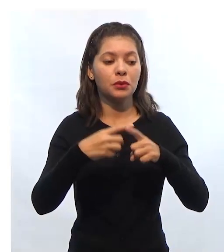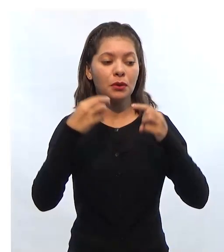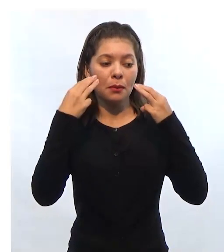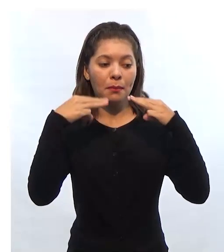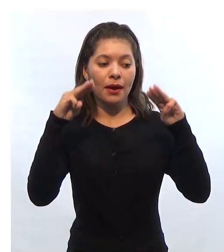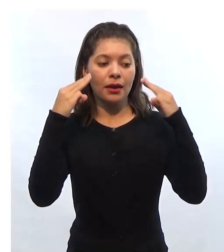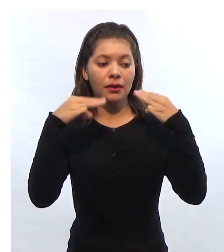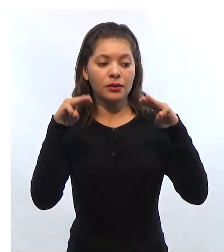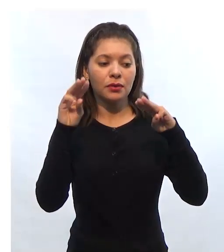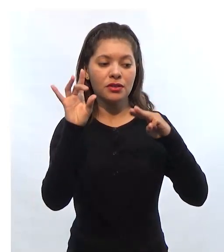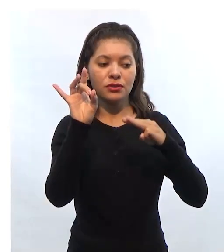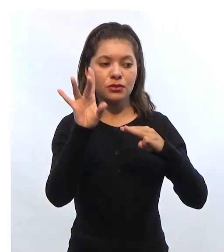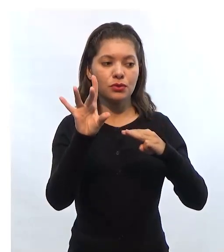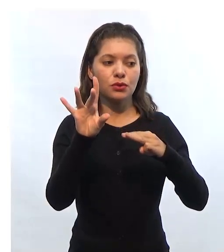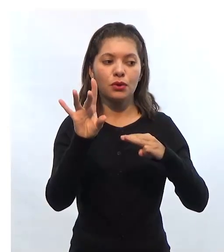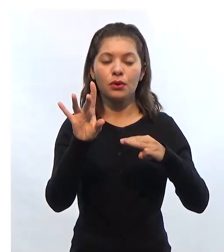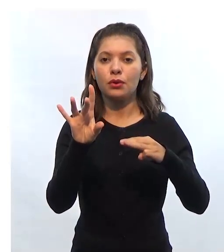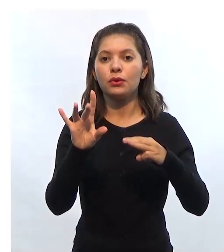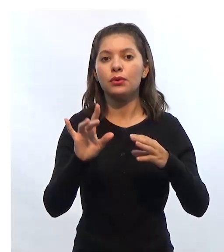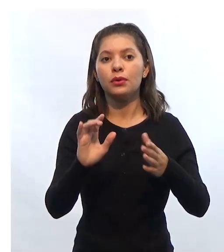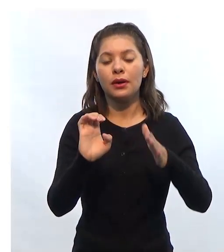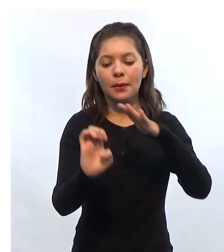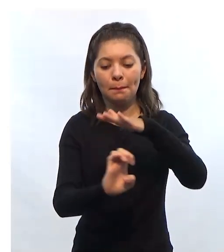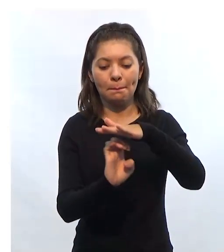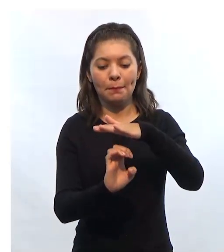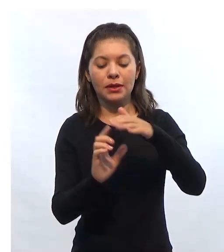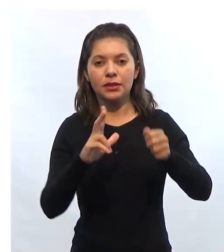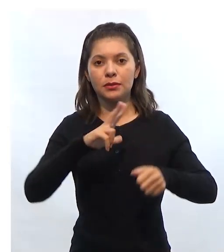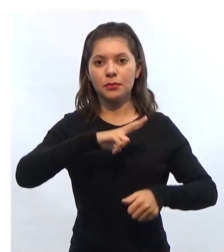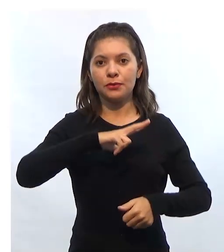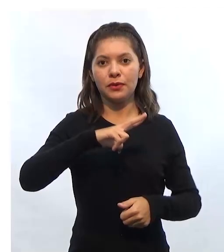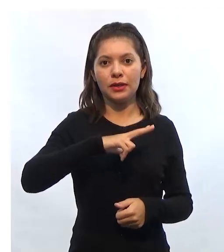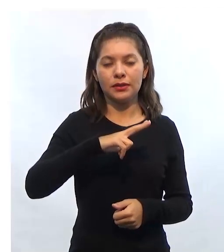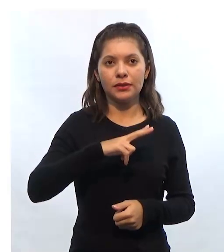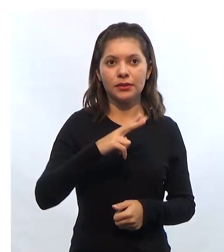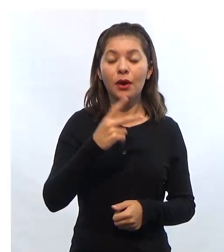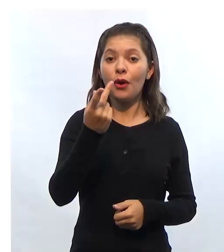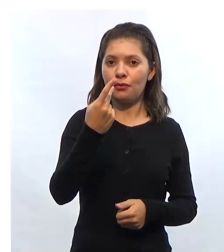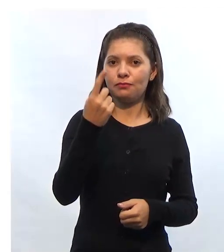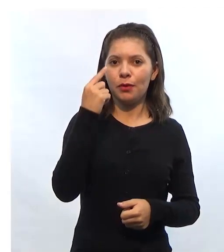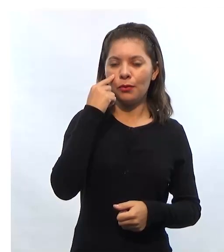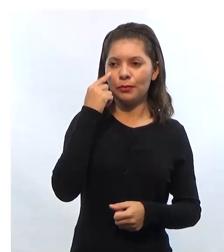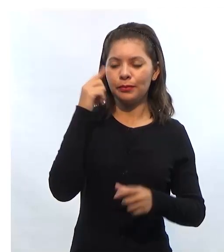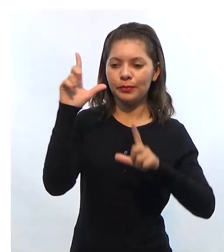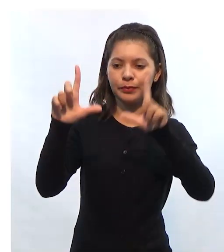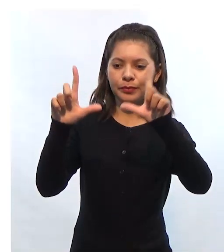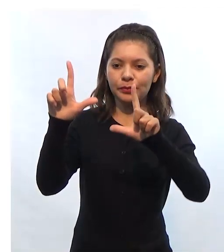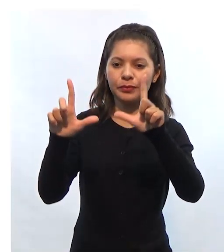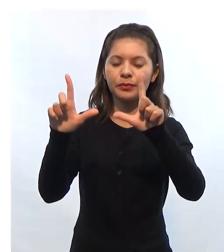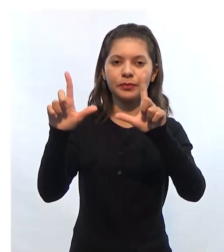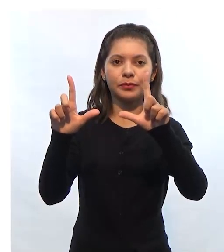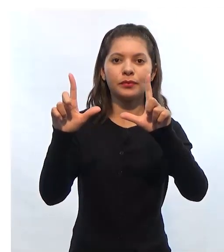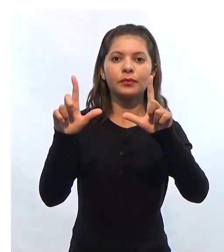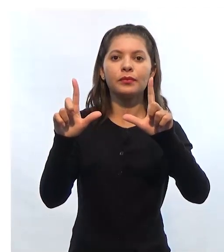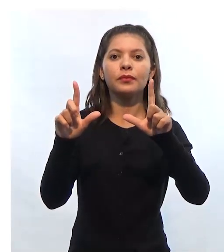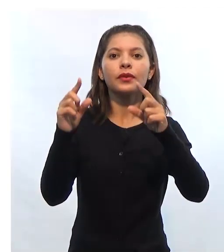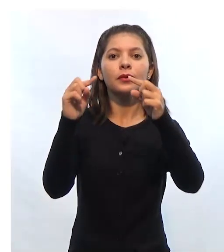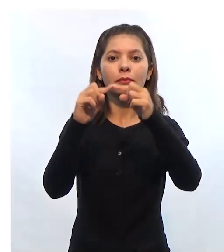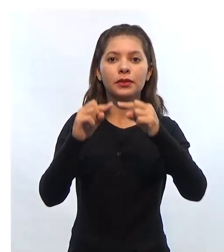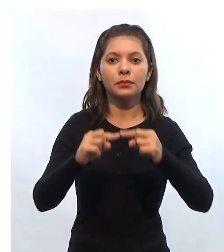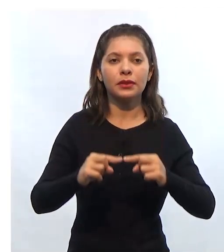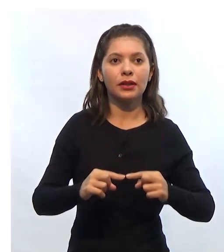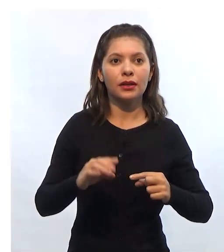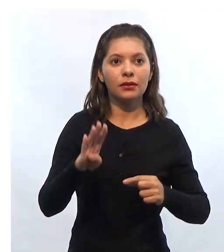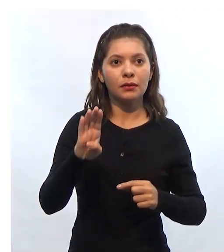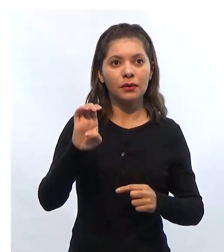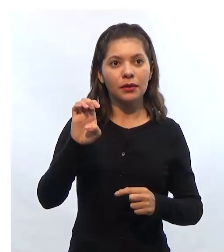só para empresas privadas, né? Então, vamos ver aqui. Ele pode ser aplicado em bens,